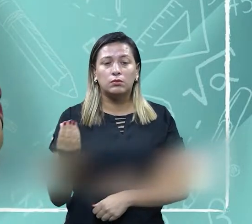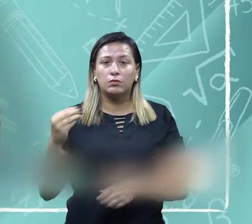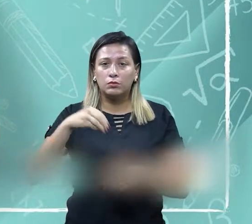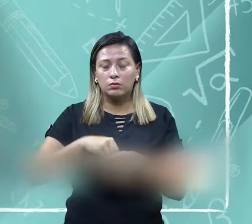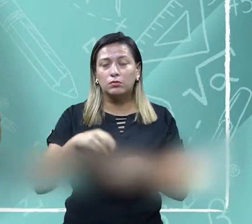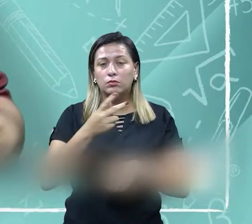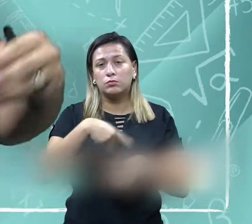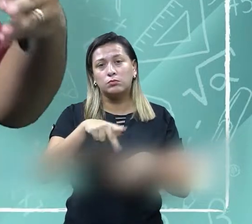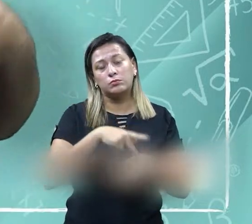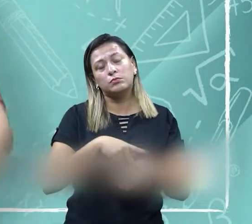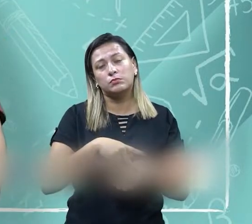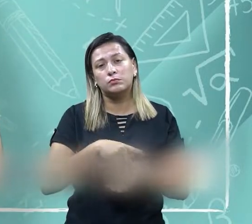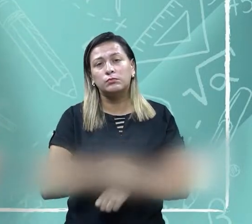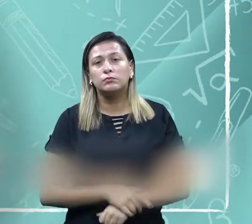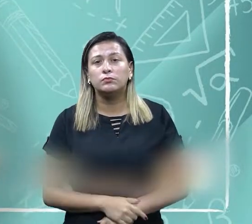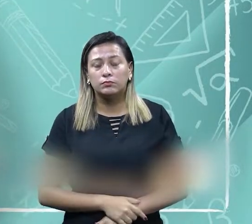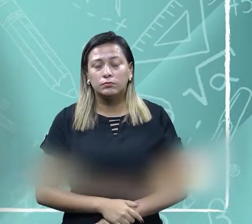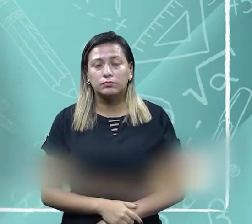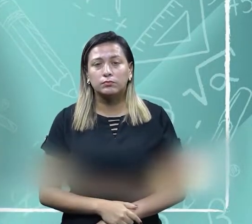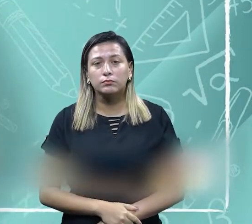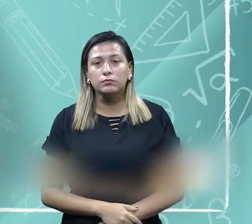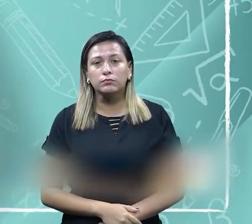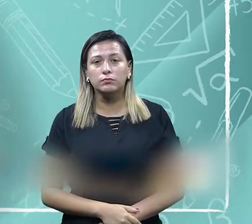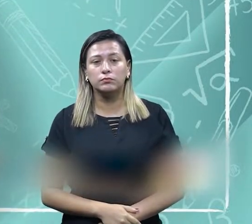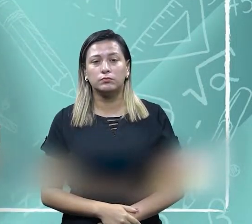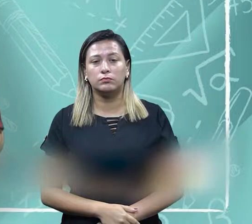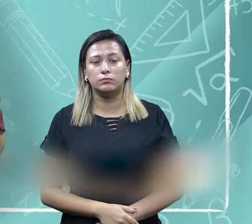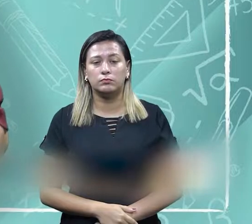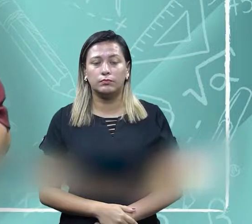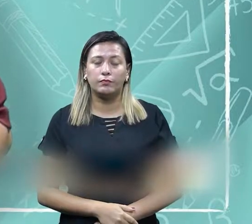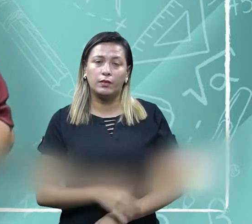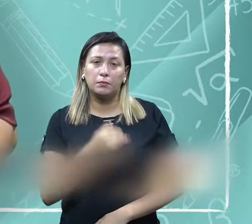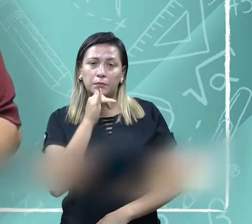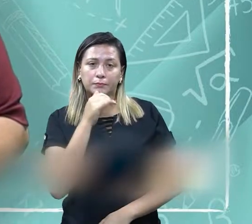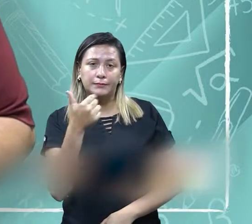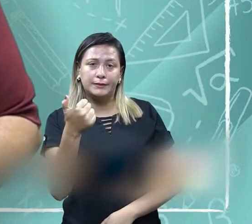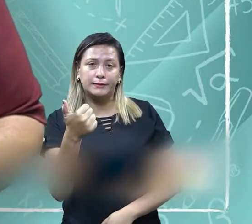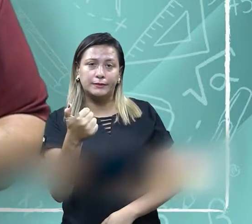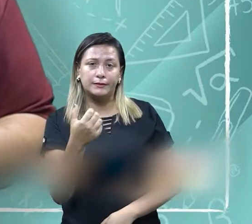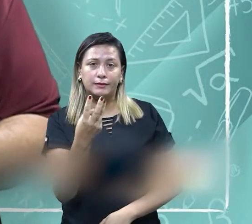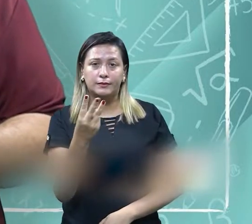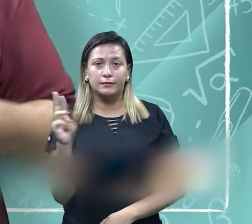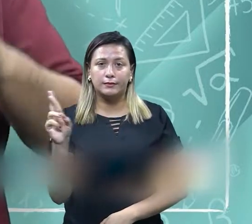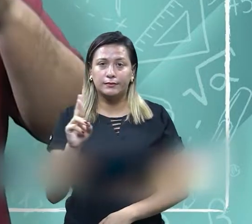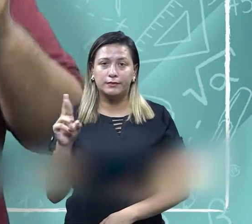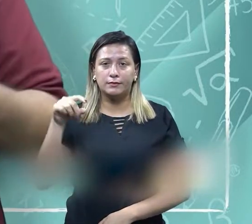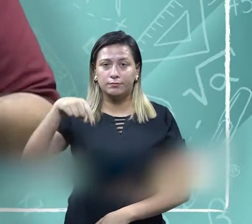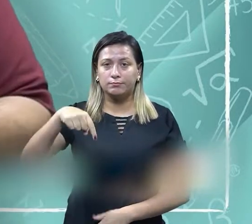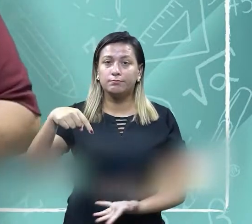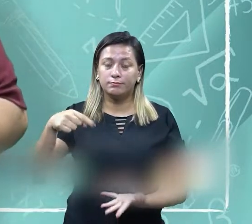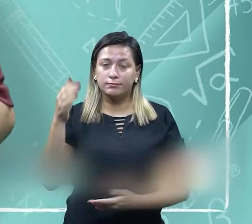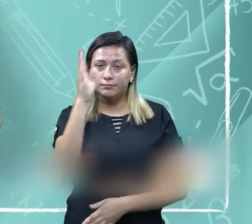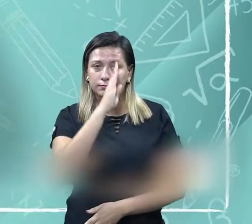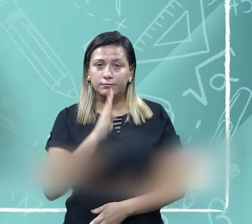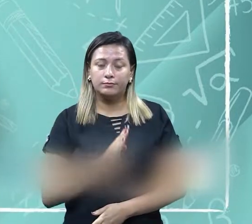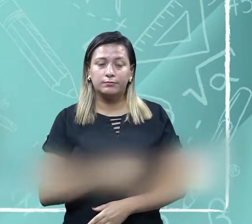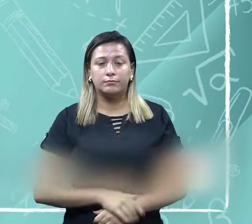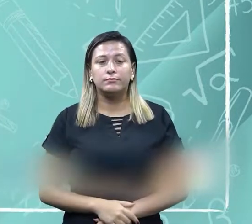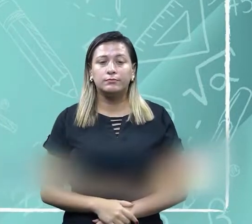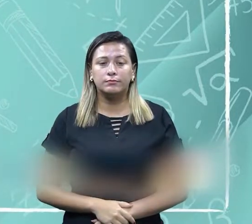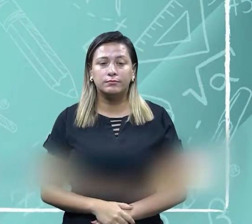quanto custa um produto no país, tá bom? Então, se essa caneta aqui custa R$3 aqui, então se leve em